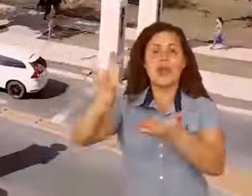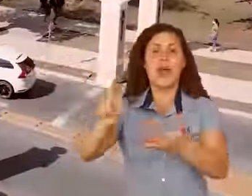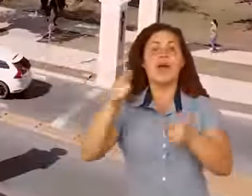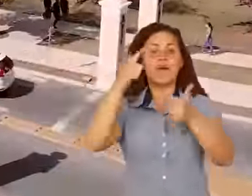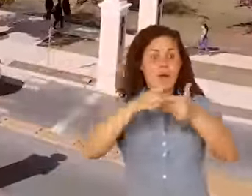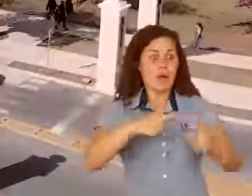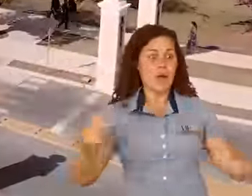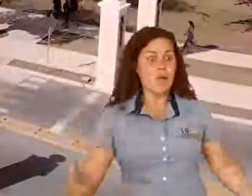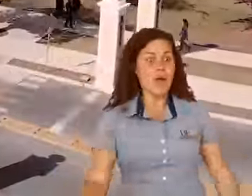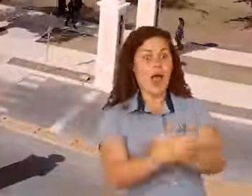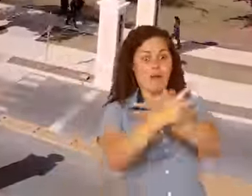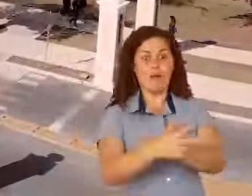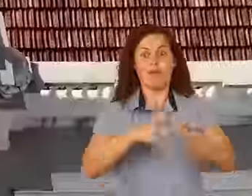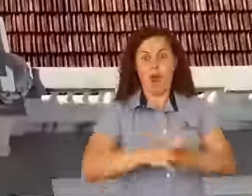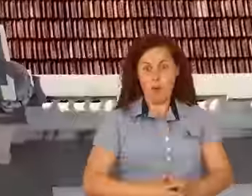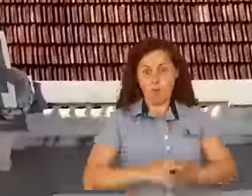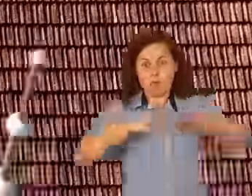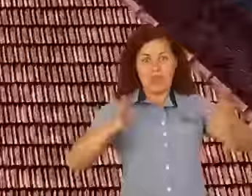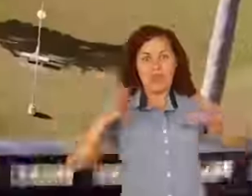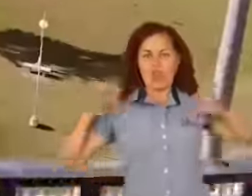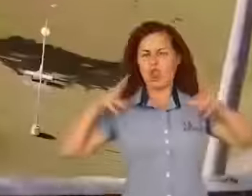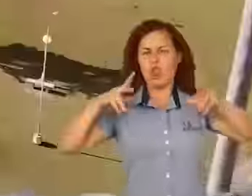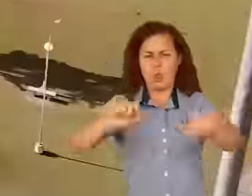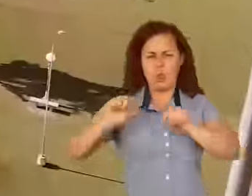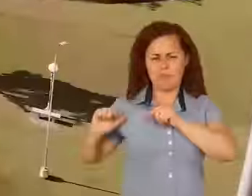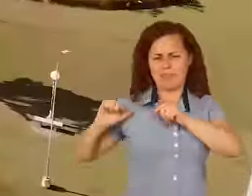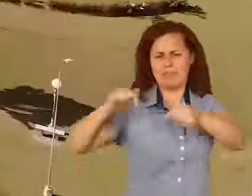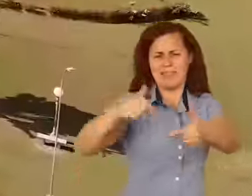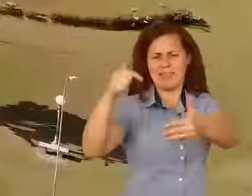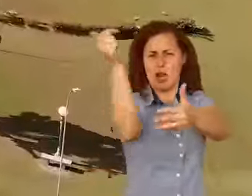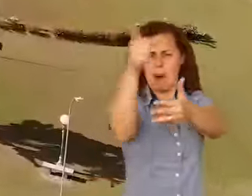UFV é gigante em tudo que faz.